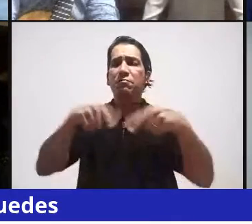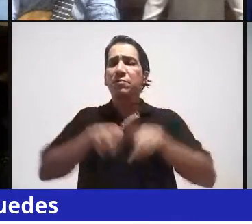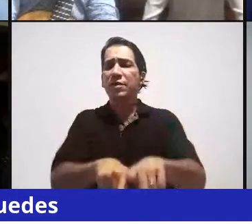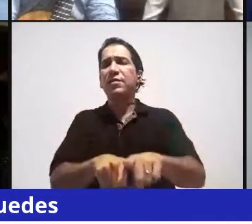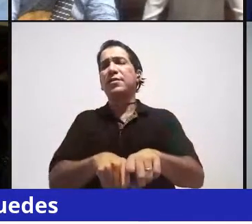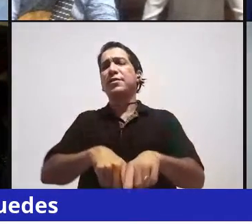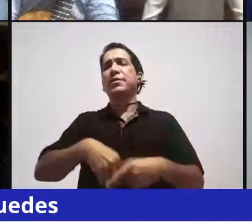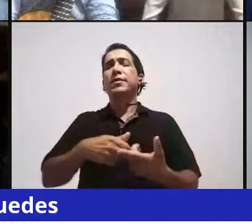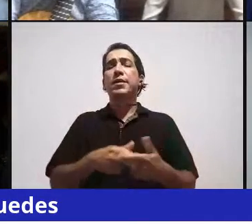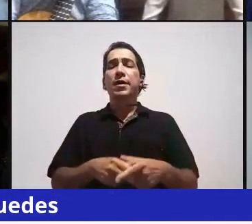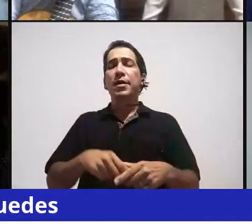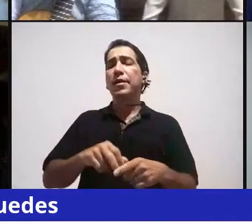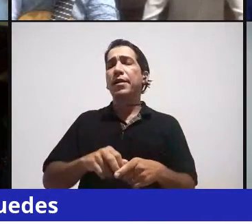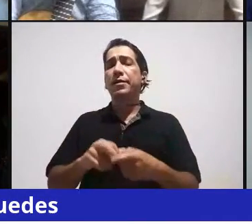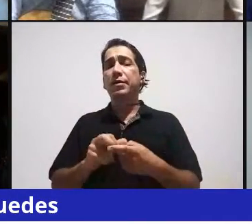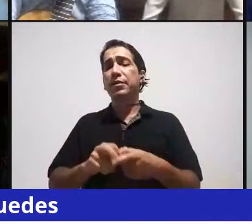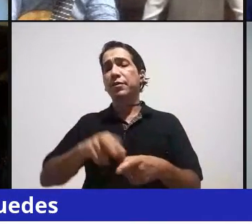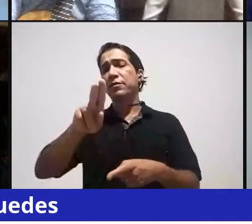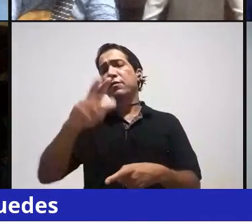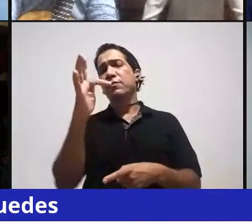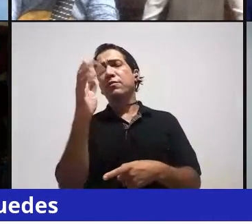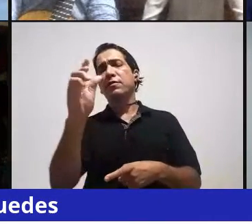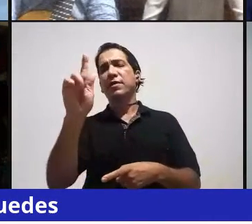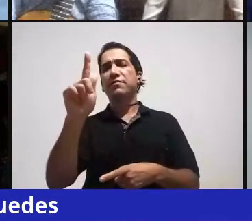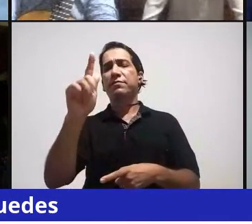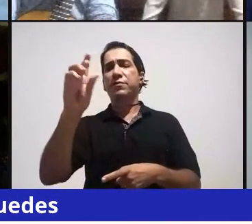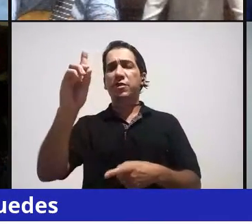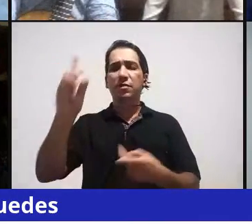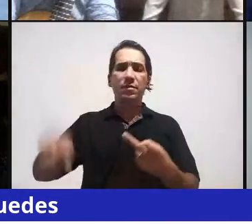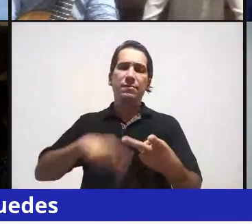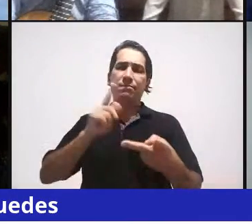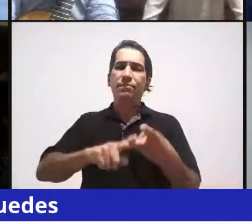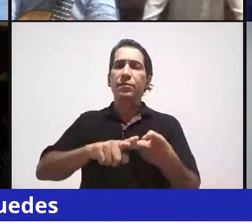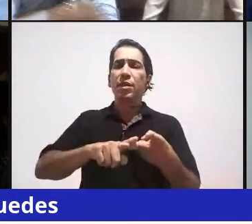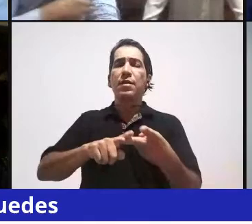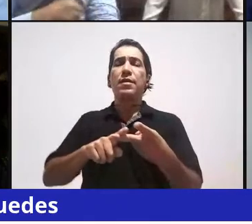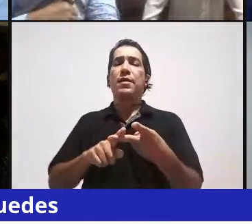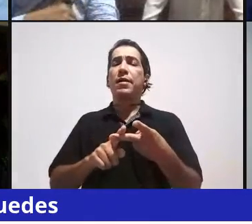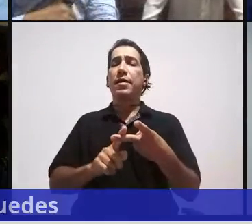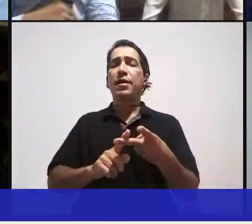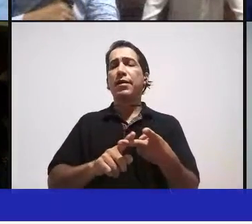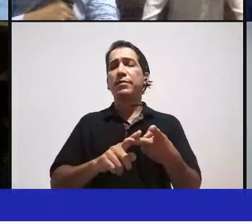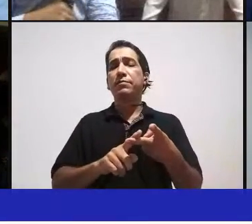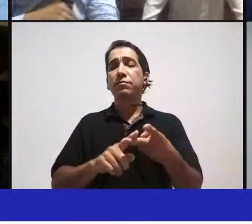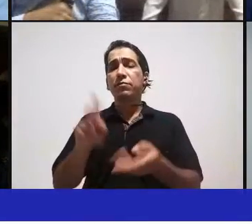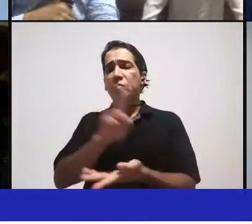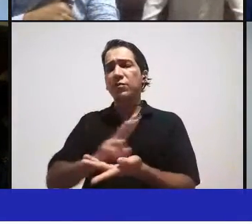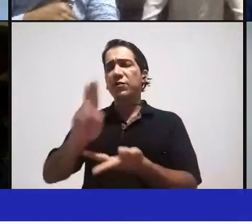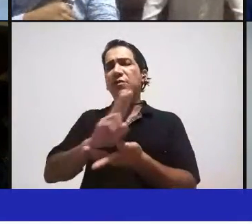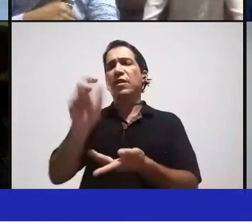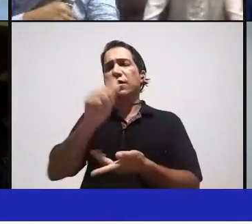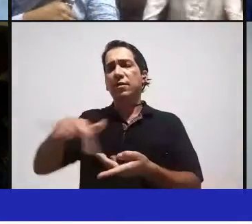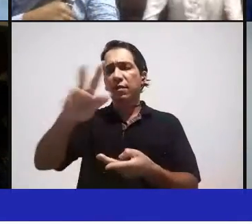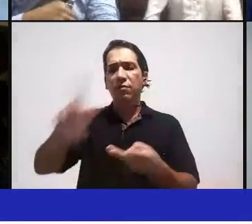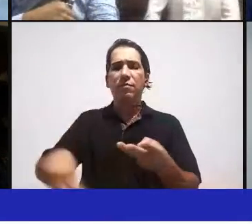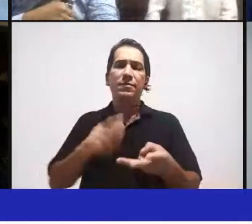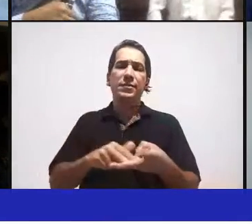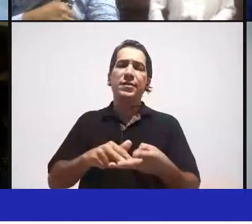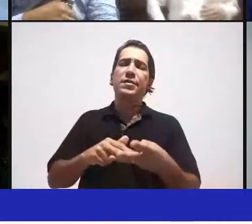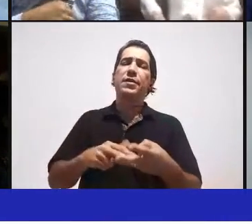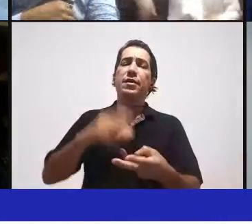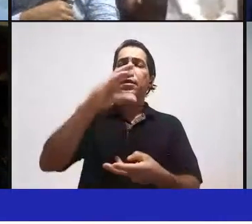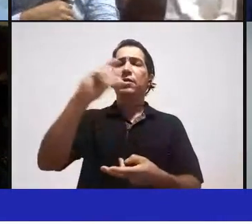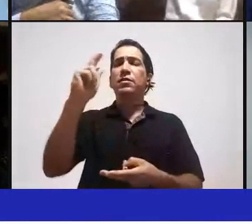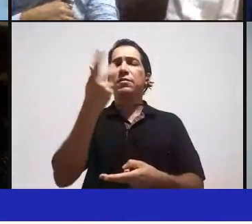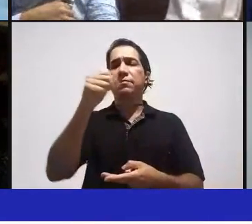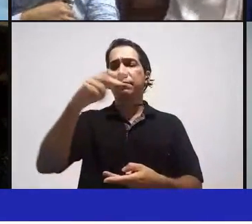UFGD, aos nossos colegas aí da UFMS de Aquidauana, de Campo Grande, de Chapadão do Sul, de